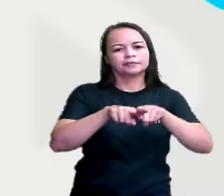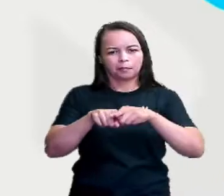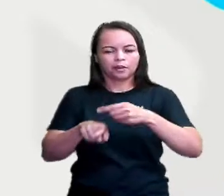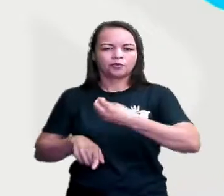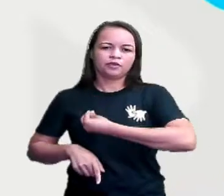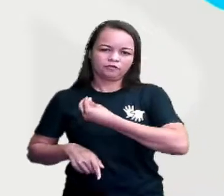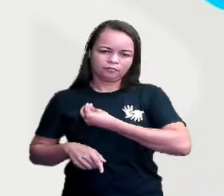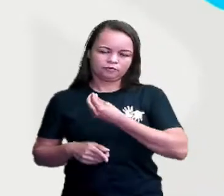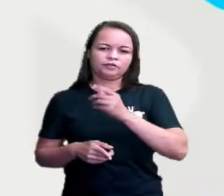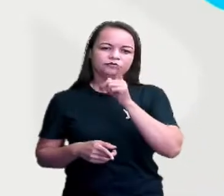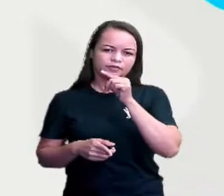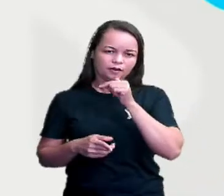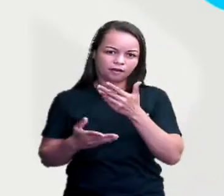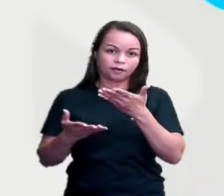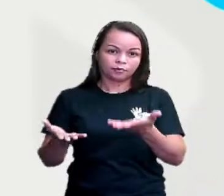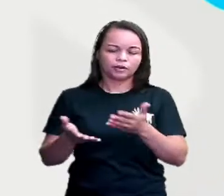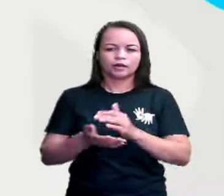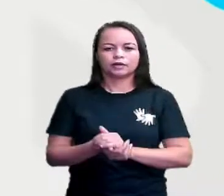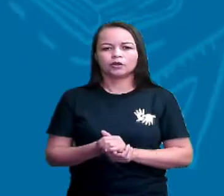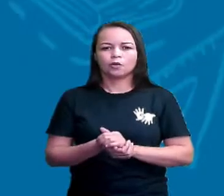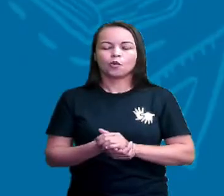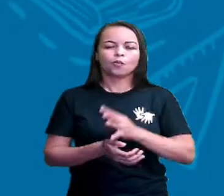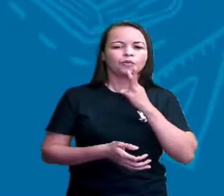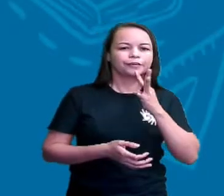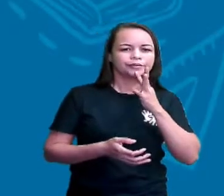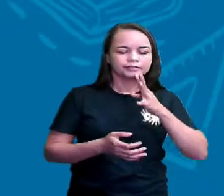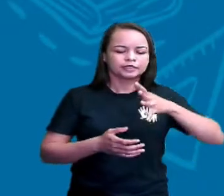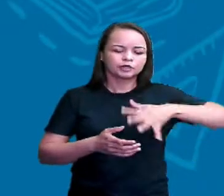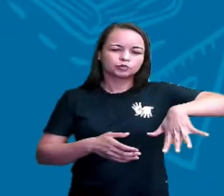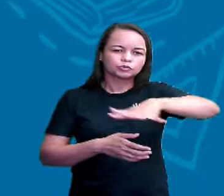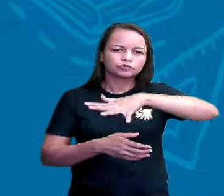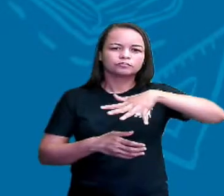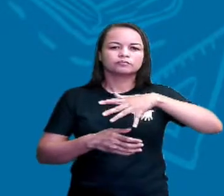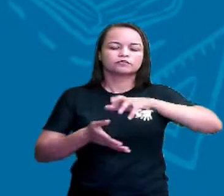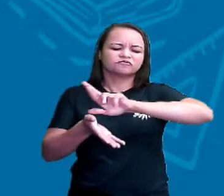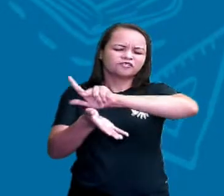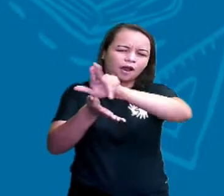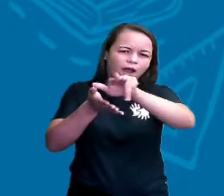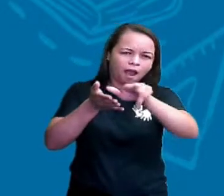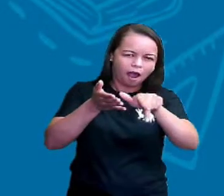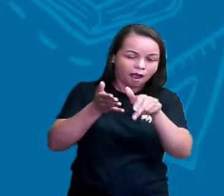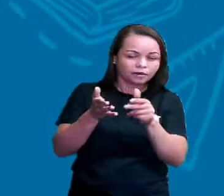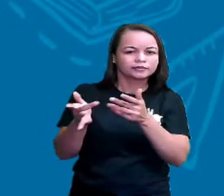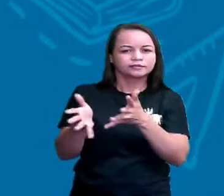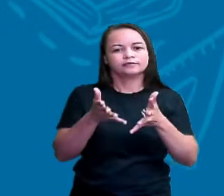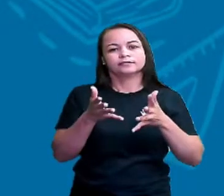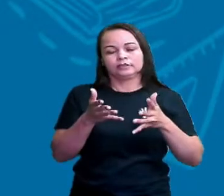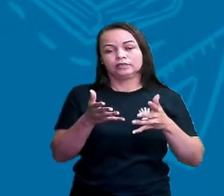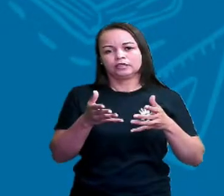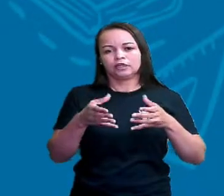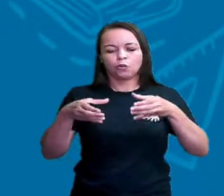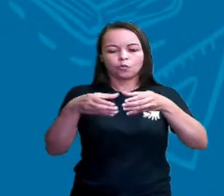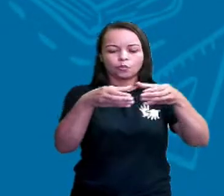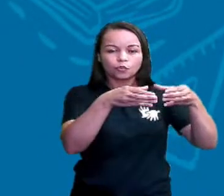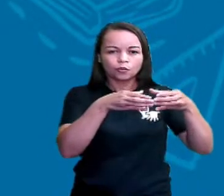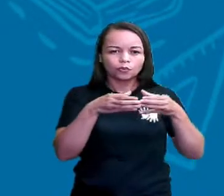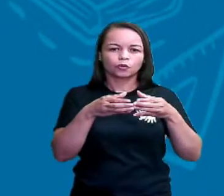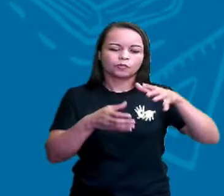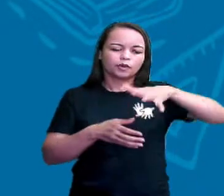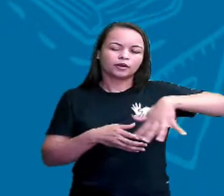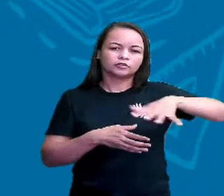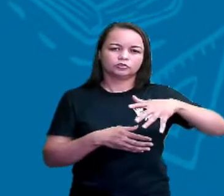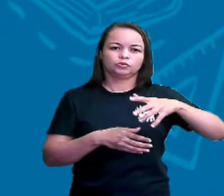espécies da diversidade local, ou seja, espécies da diversidade, né, que habitam a região aqui